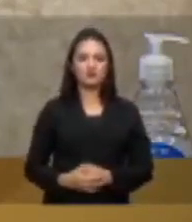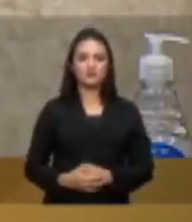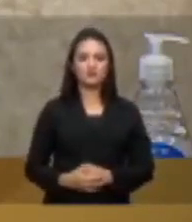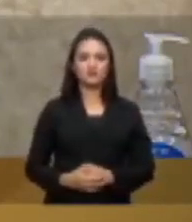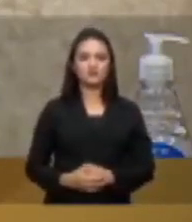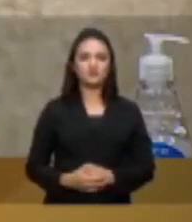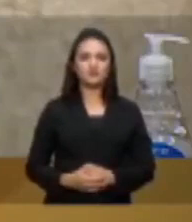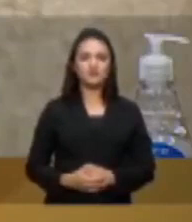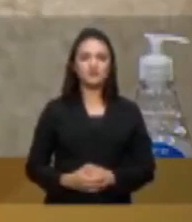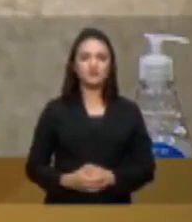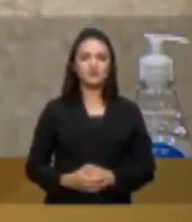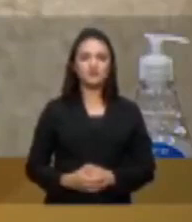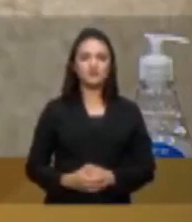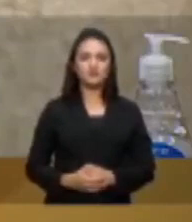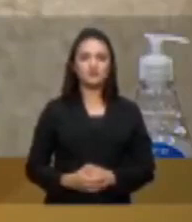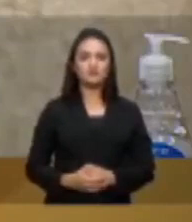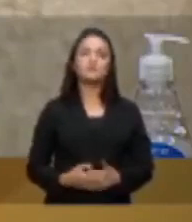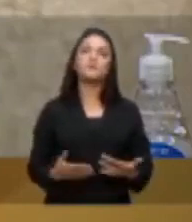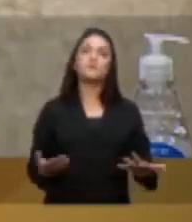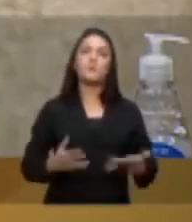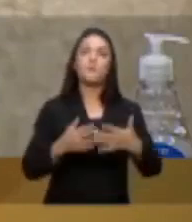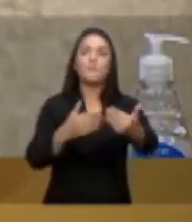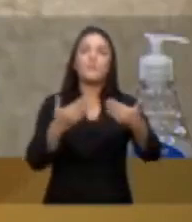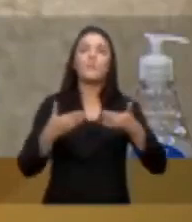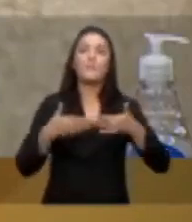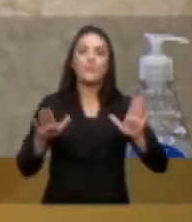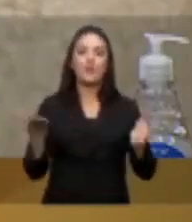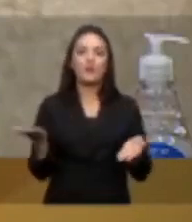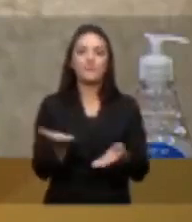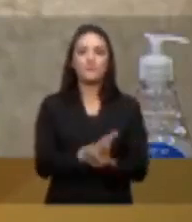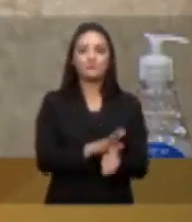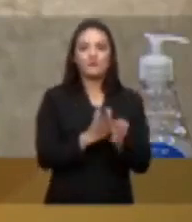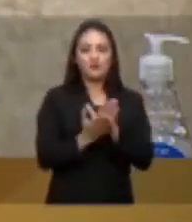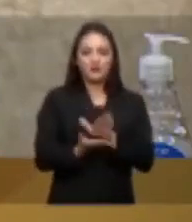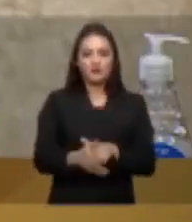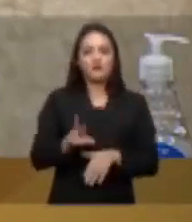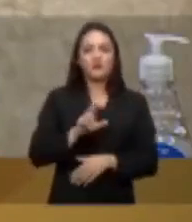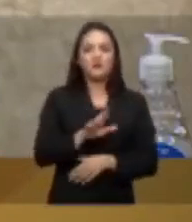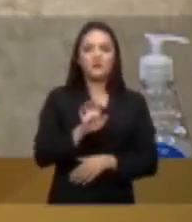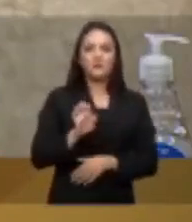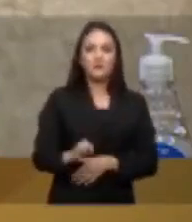Anuncio agora o processo recurso ordinário 1.000.000